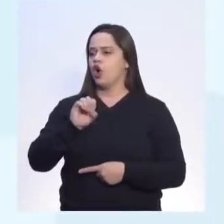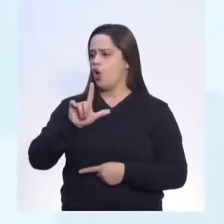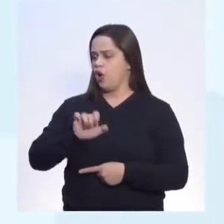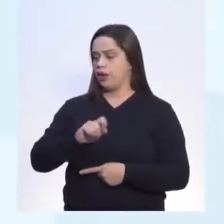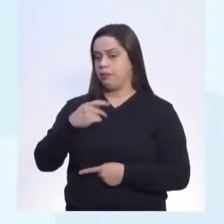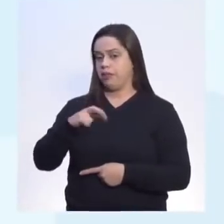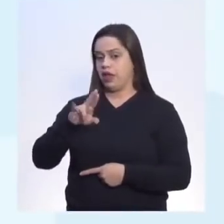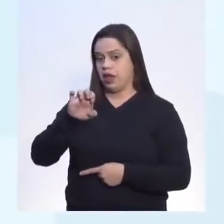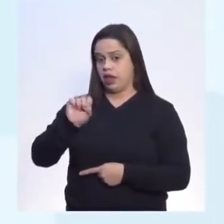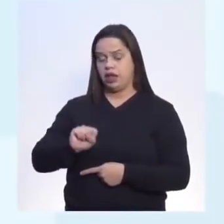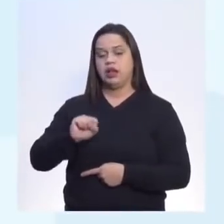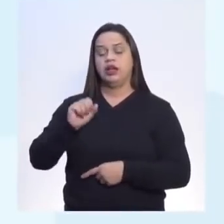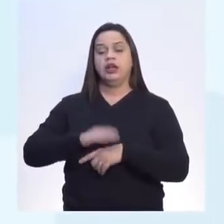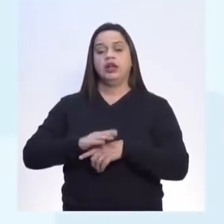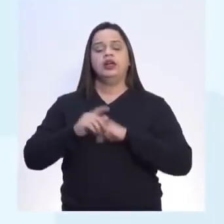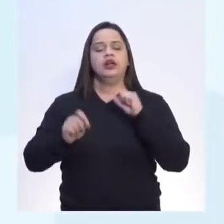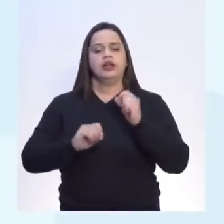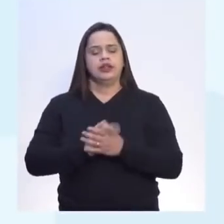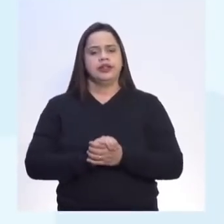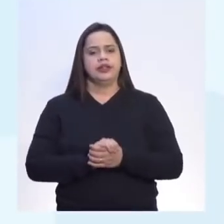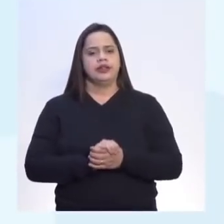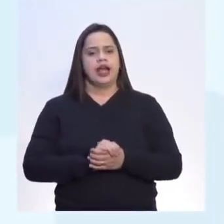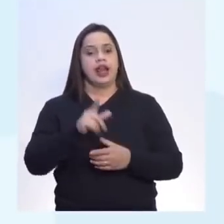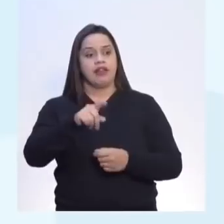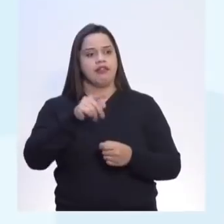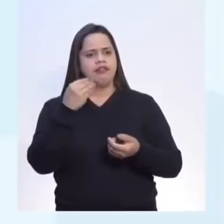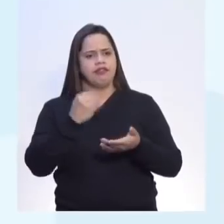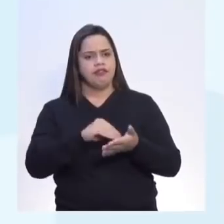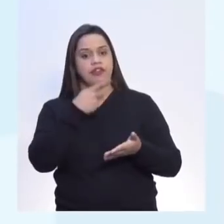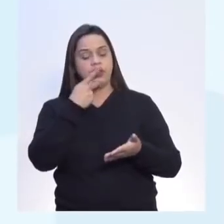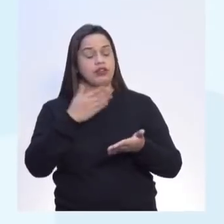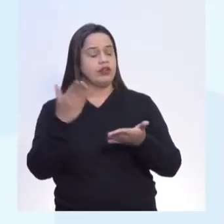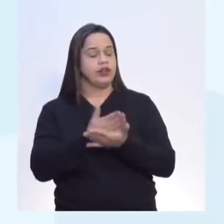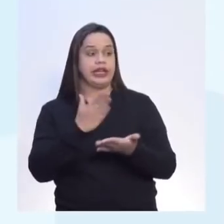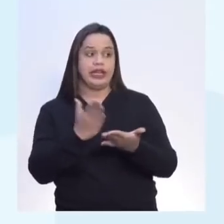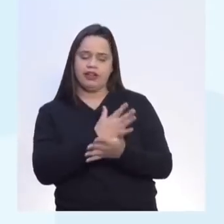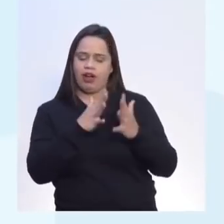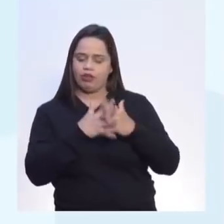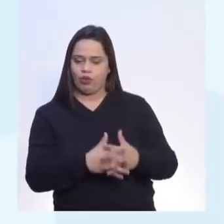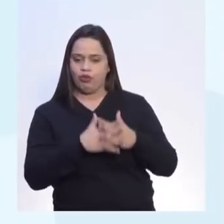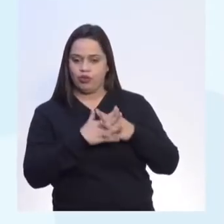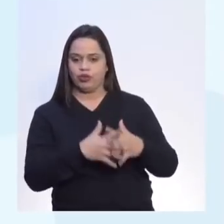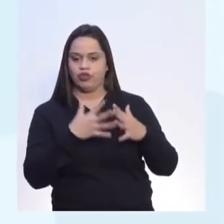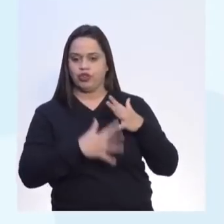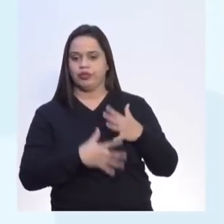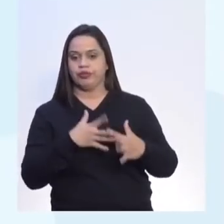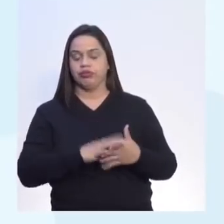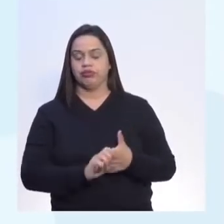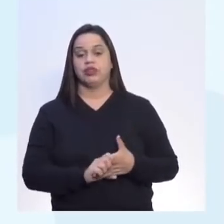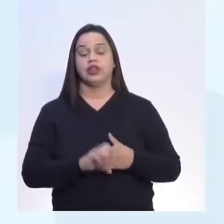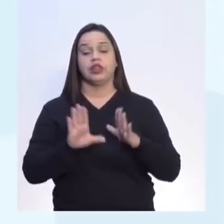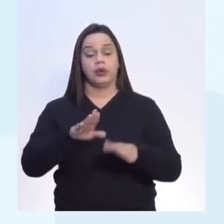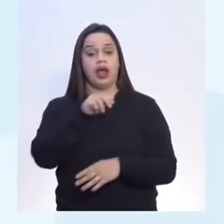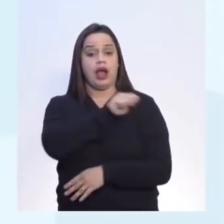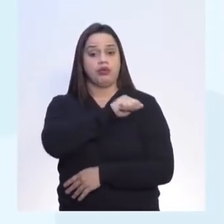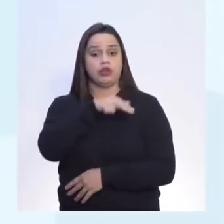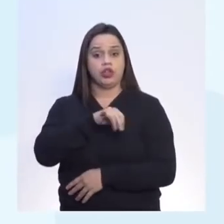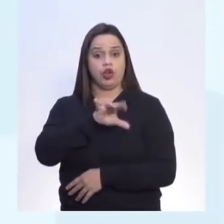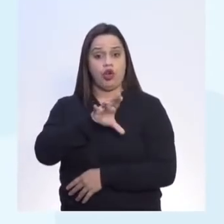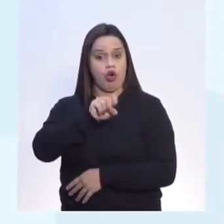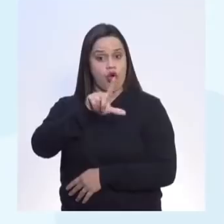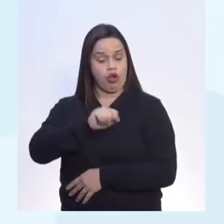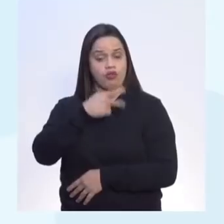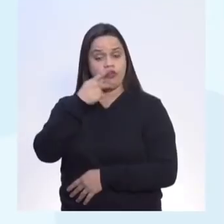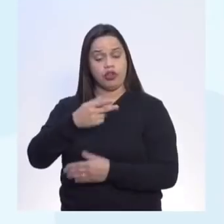verdade, é ela que colocou que estava fazendo um livro. Olha, eu me confundindo. Então tá. A Nicole Pires colocou que estava fazendo um